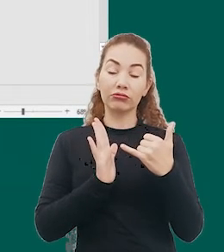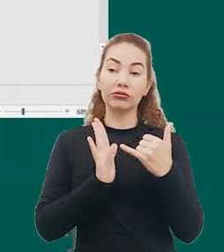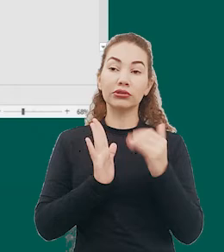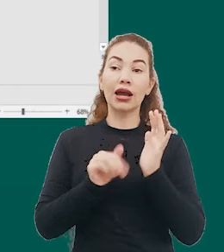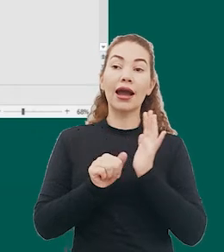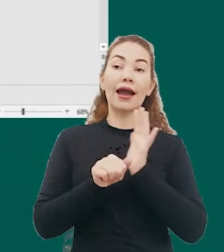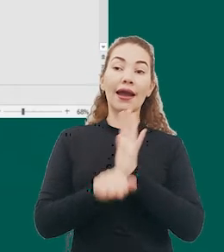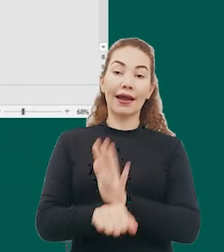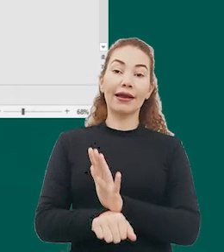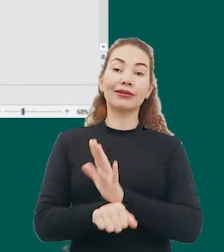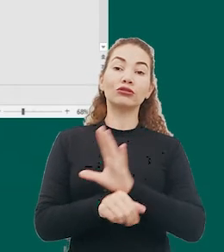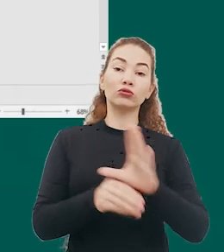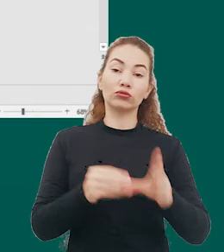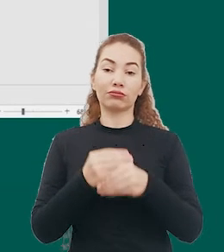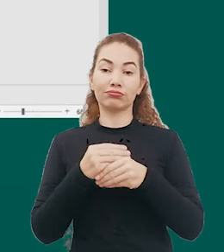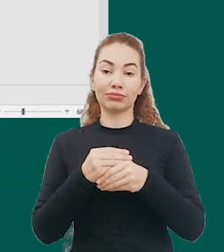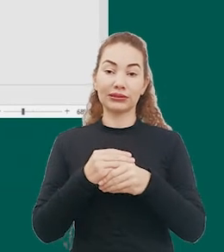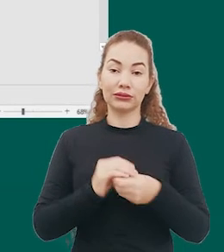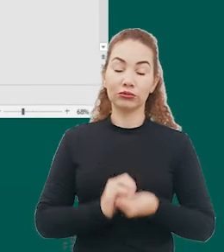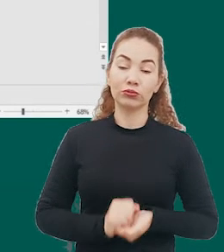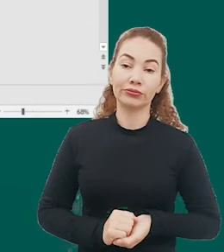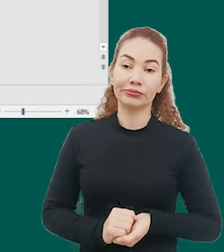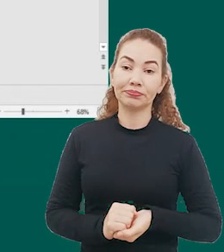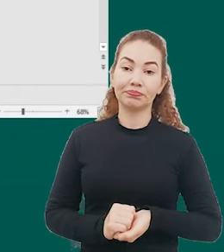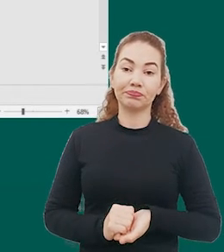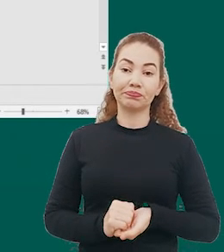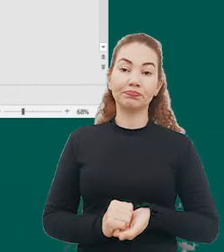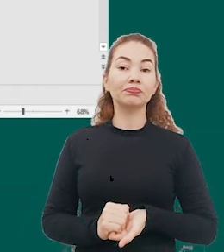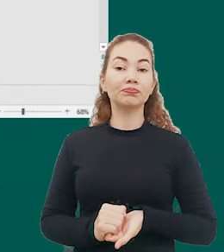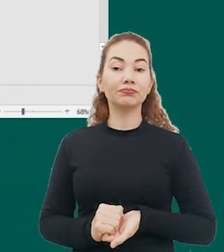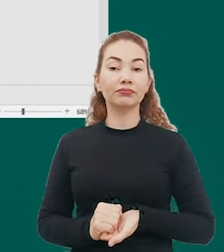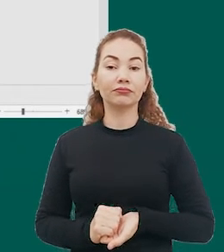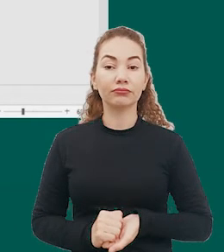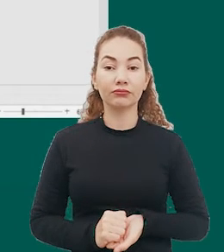ajuda compensatória.